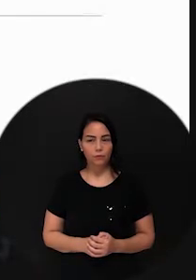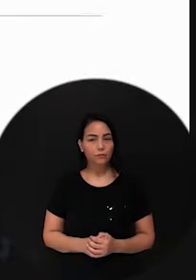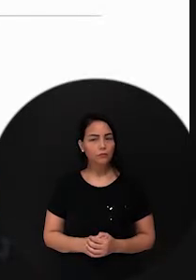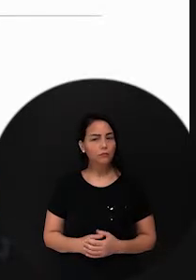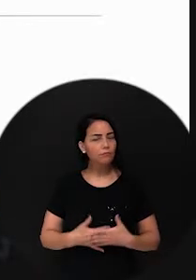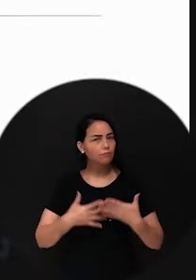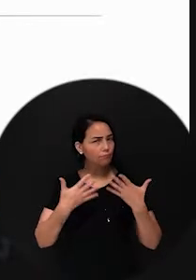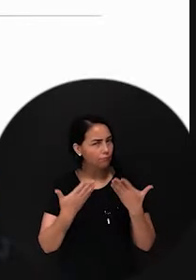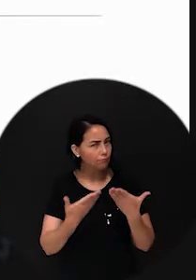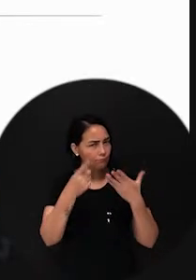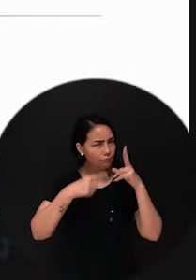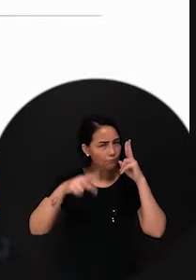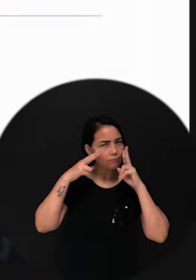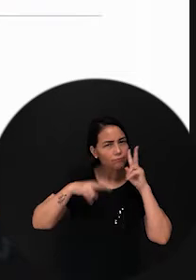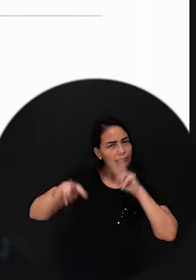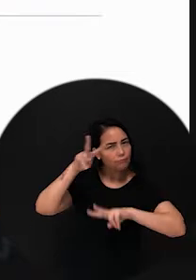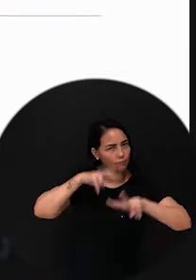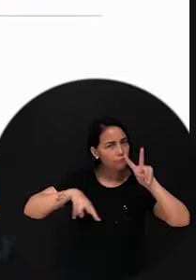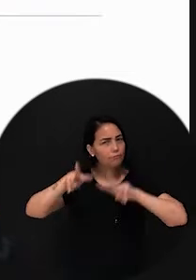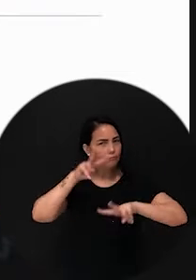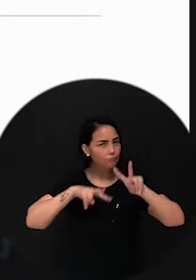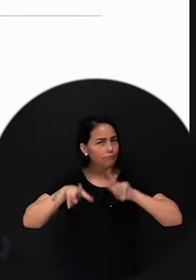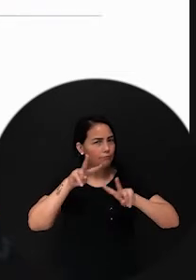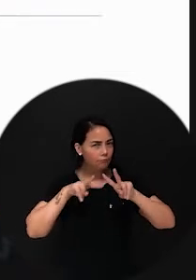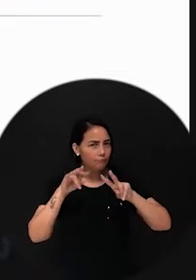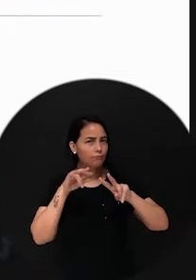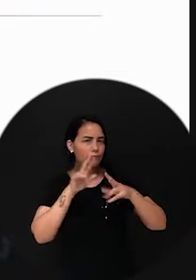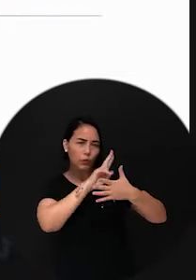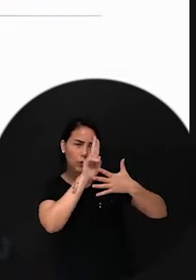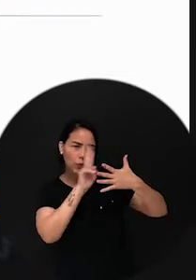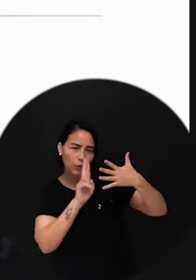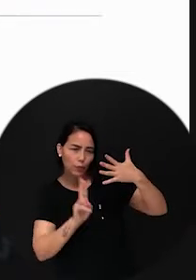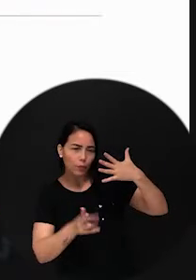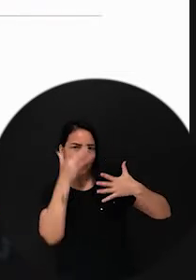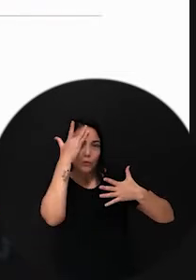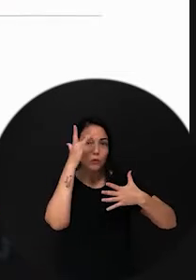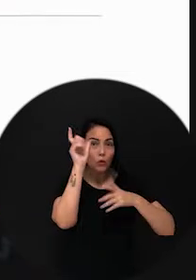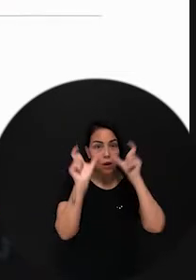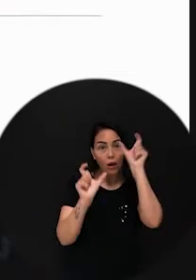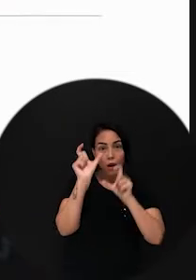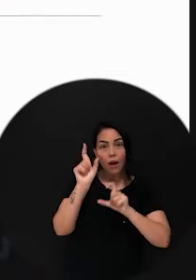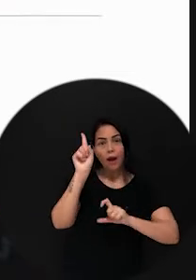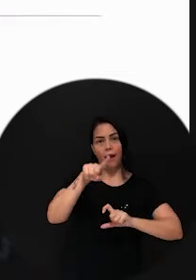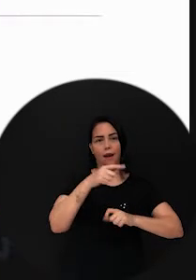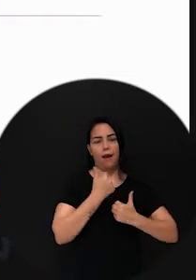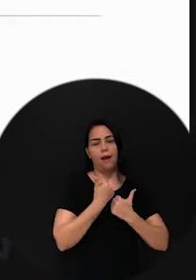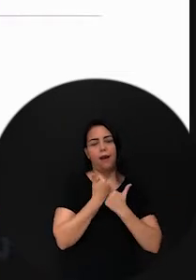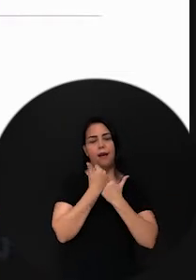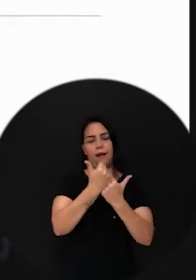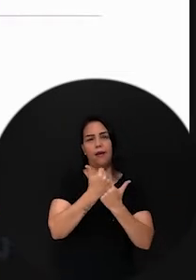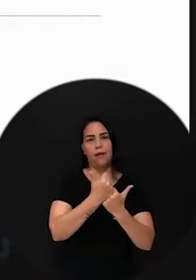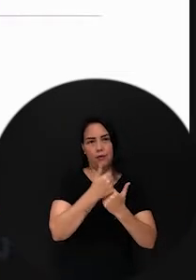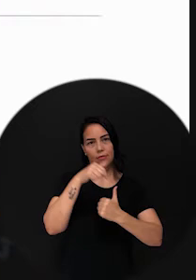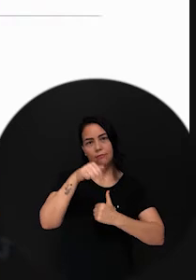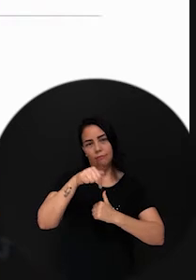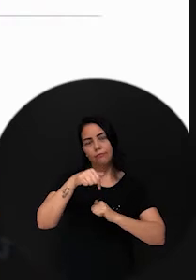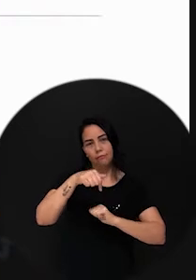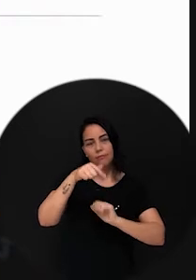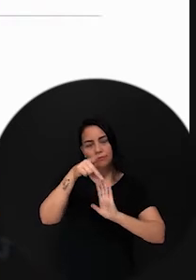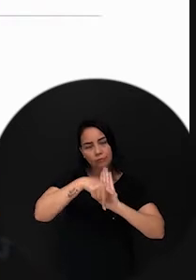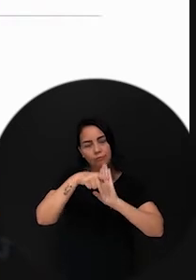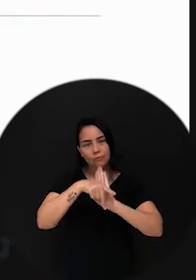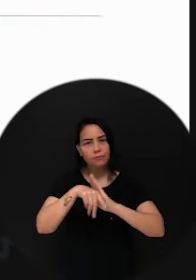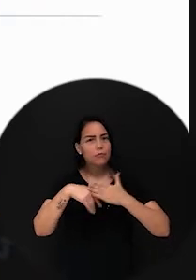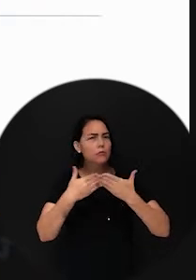Por meio da Lei de Incentivo à Cultura, da Secretaria Especial da Cultura, do Ministério